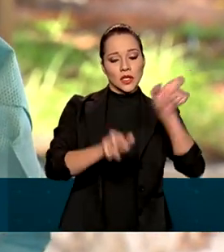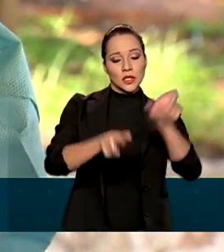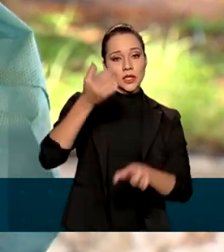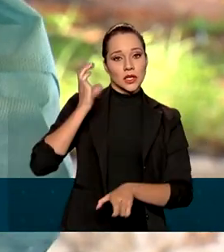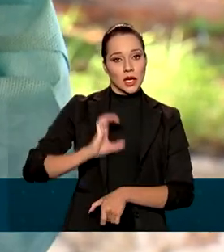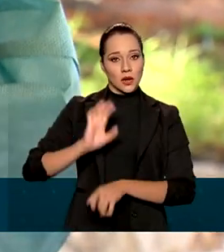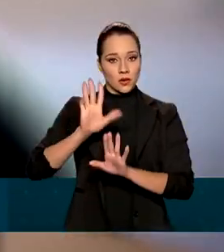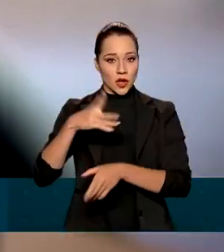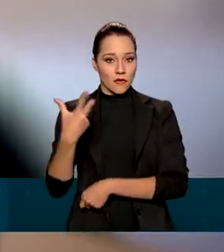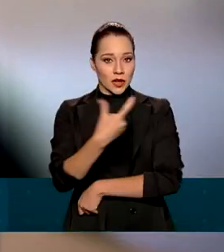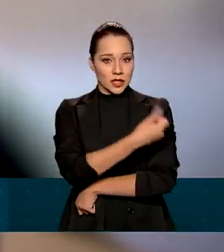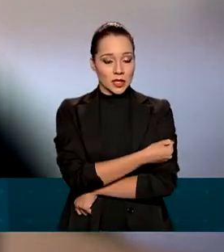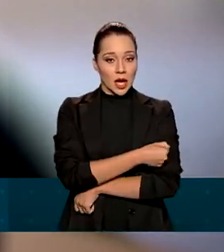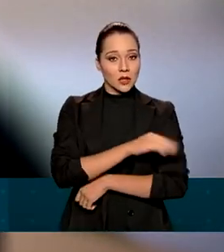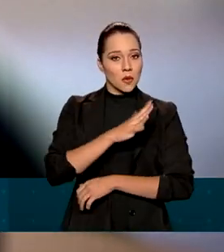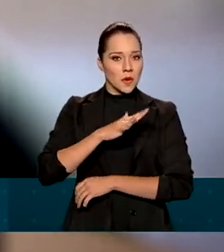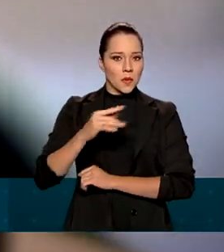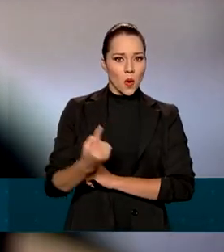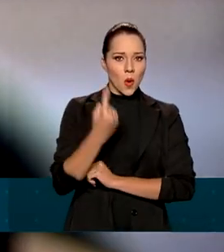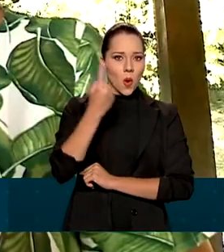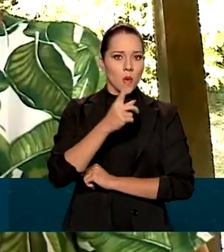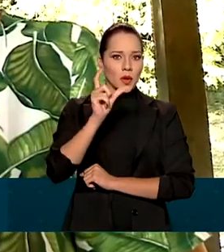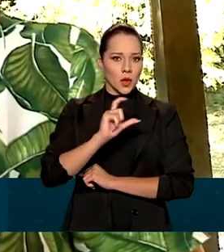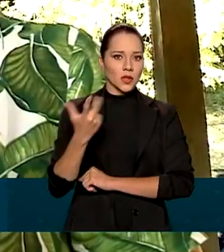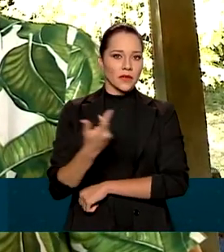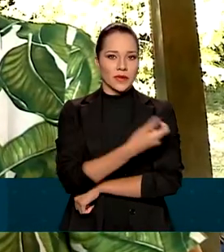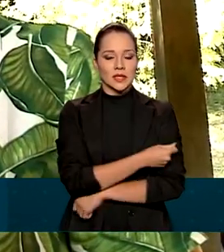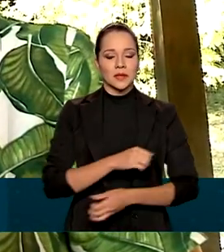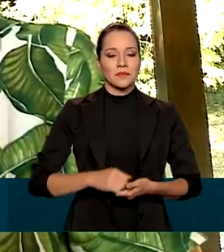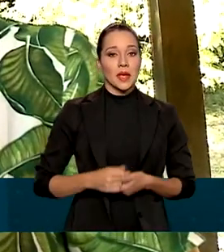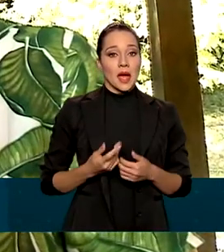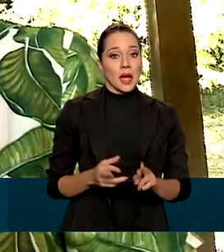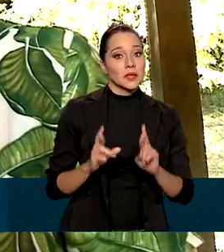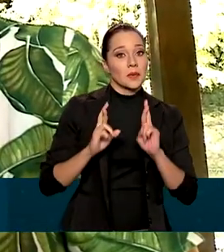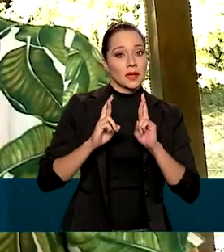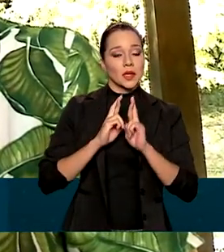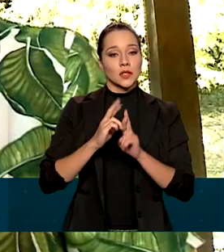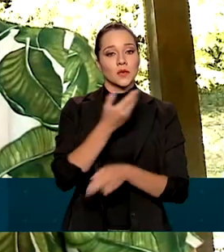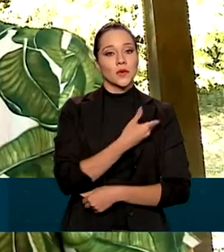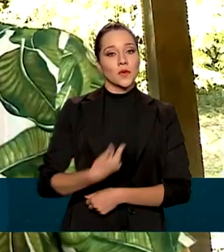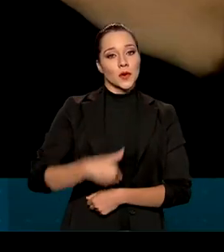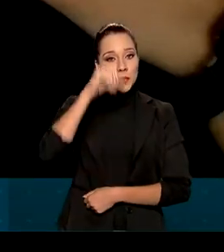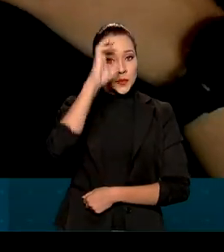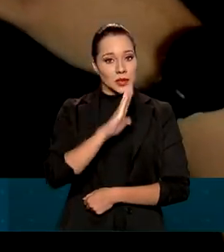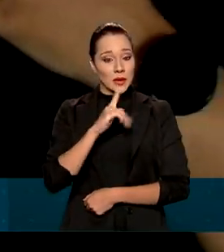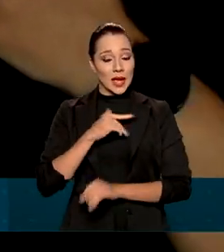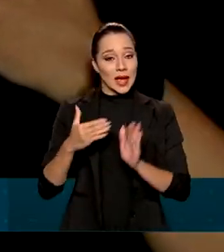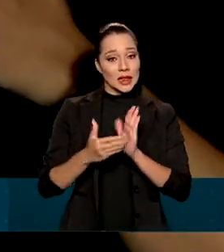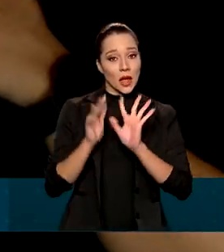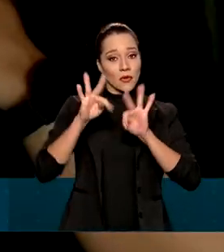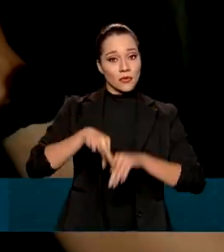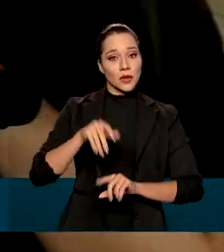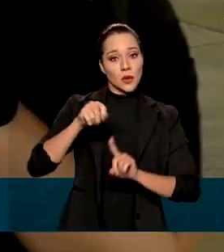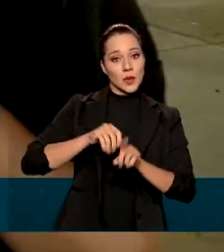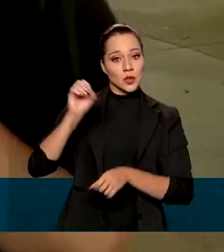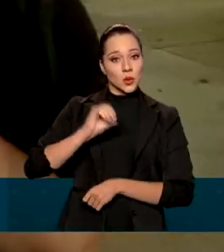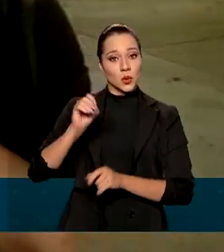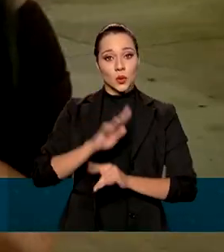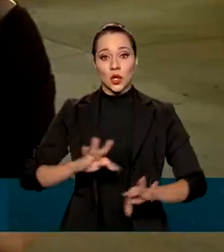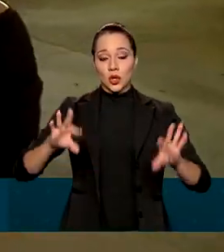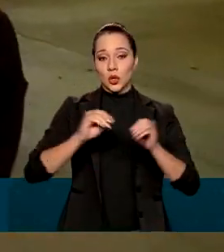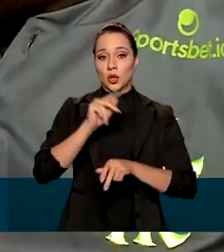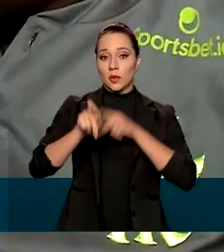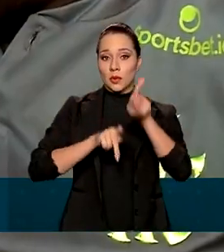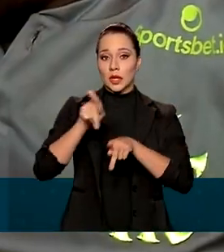imunizados com pelo menos uma dose. A expectativa do governo brasileiro é que até o fim de outubro, toda a